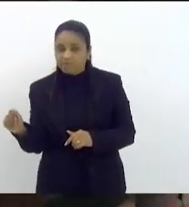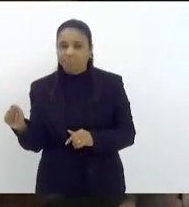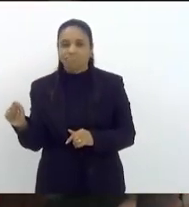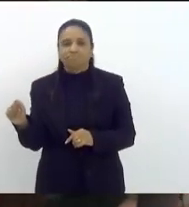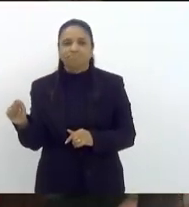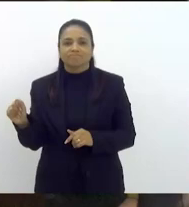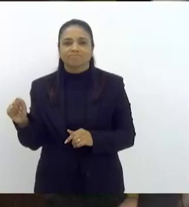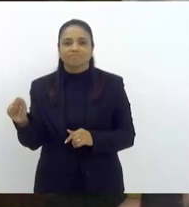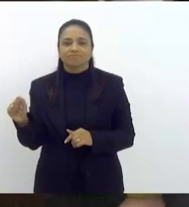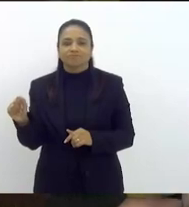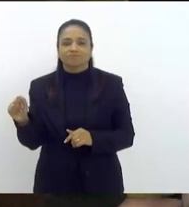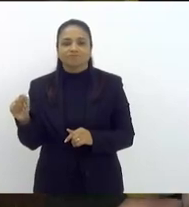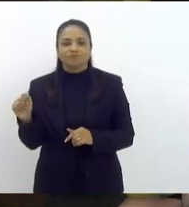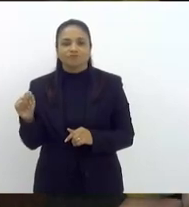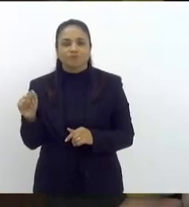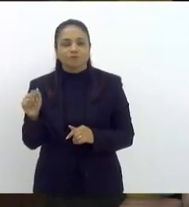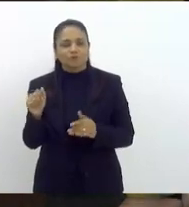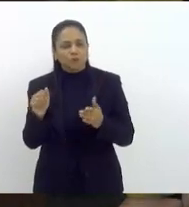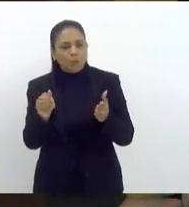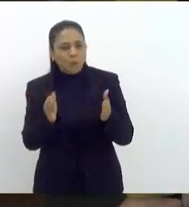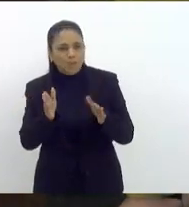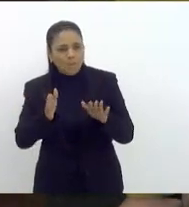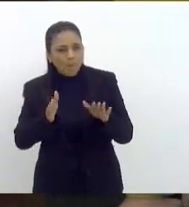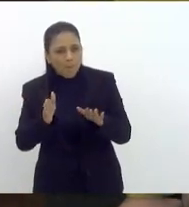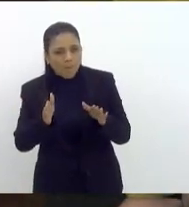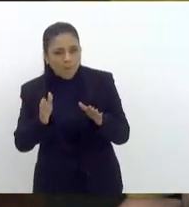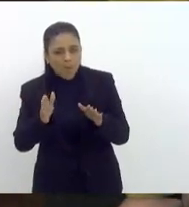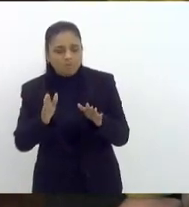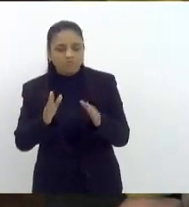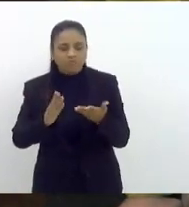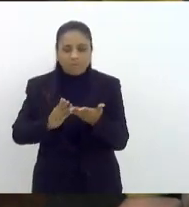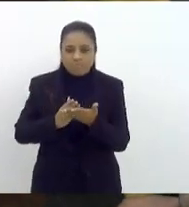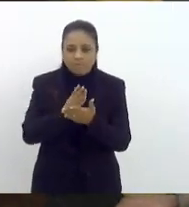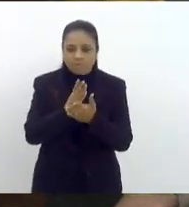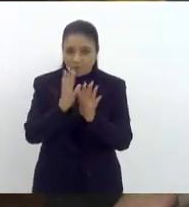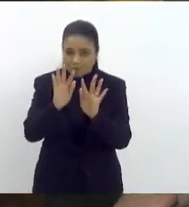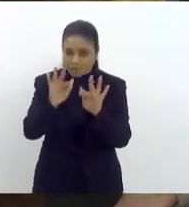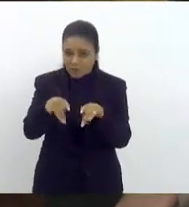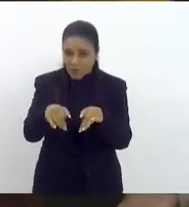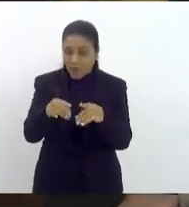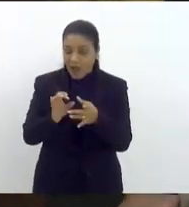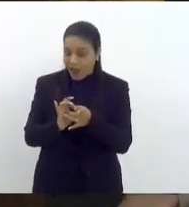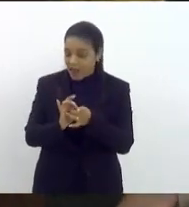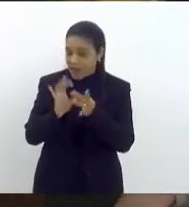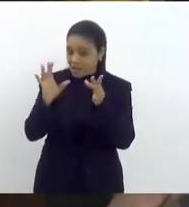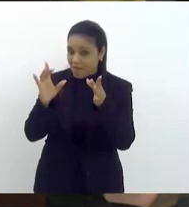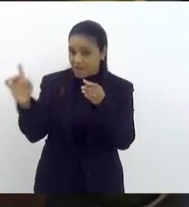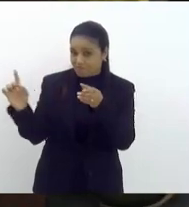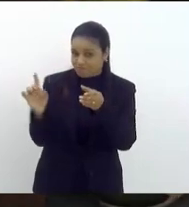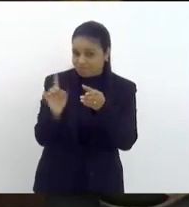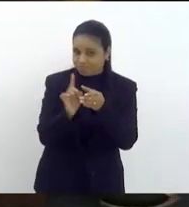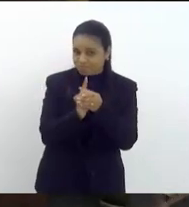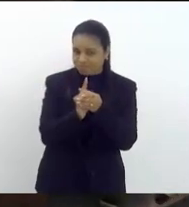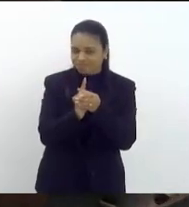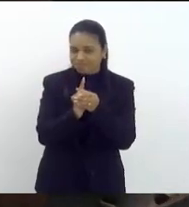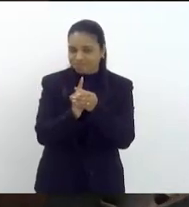que no momento da provação final ela libera com autoria principalmente